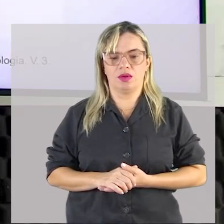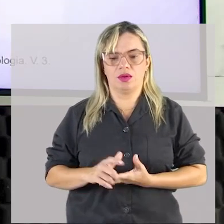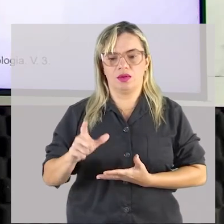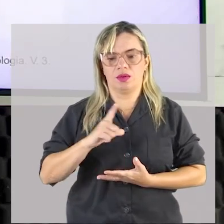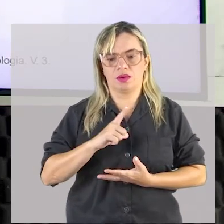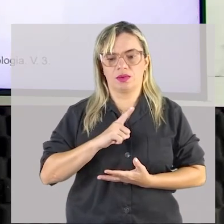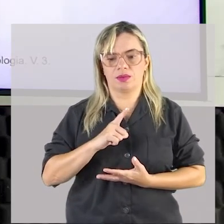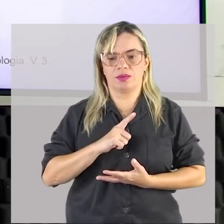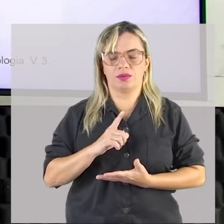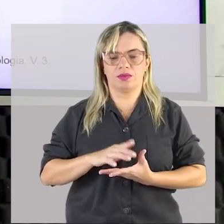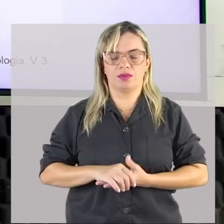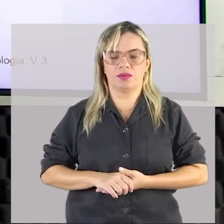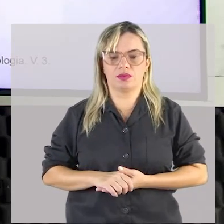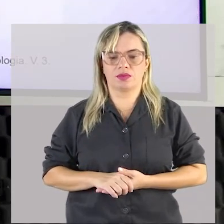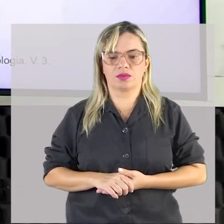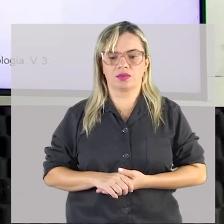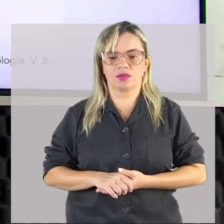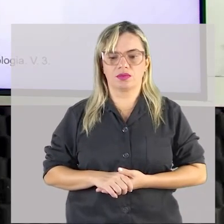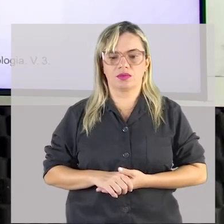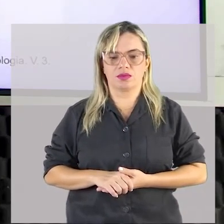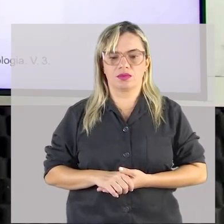A gente tem aqui